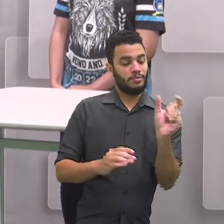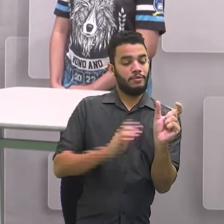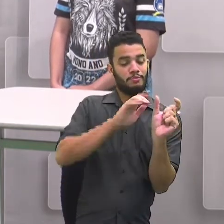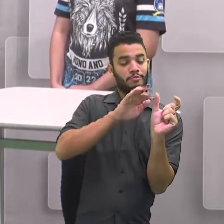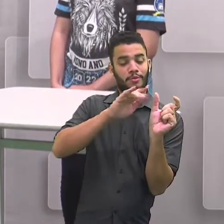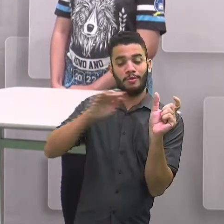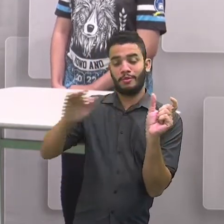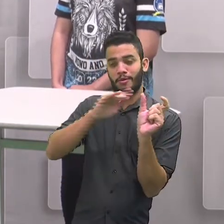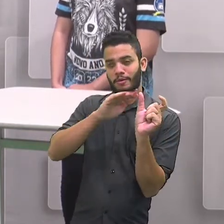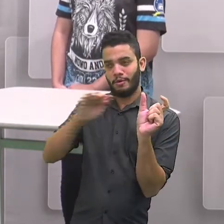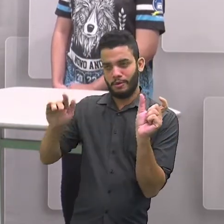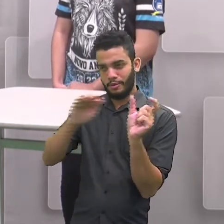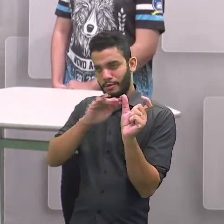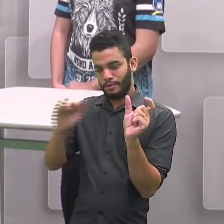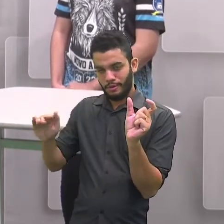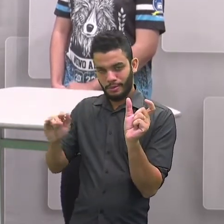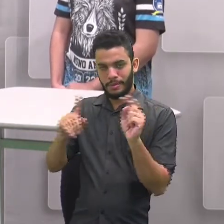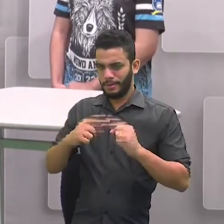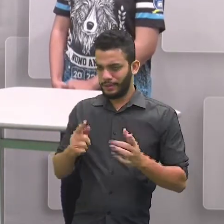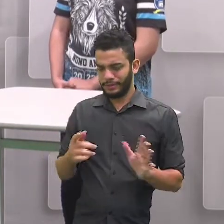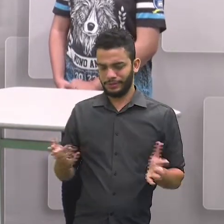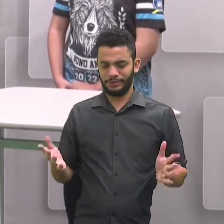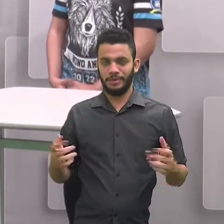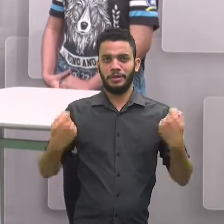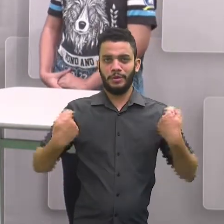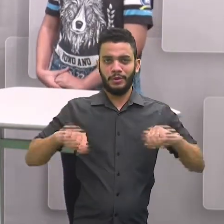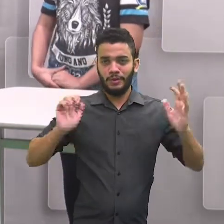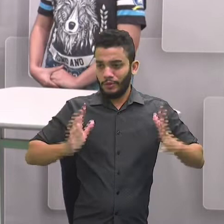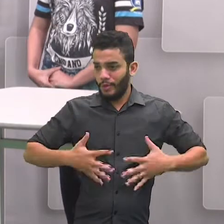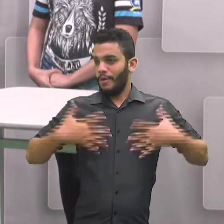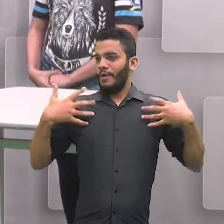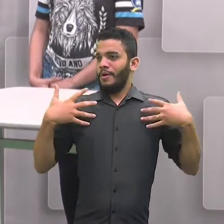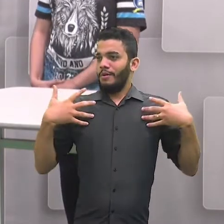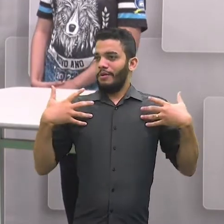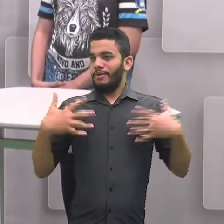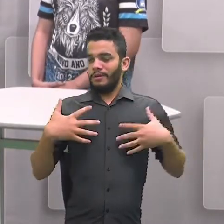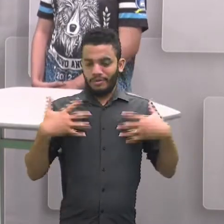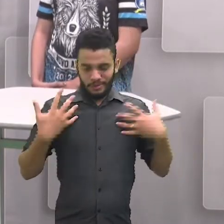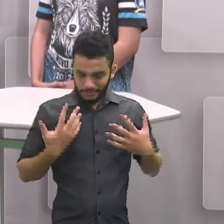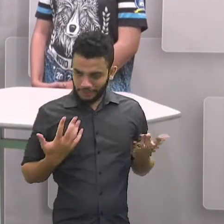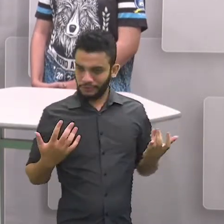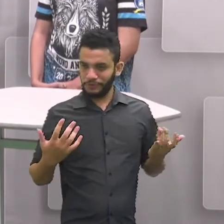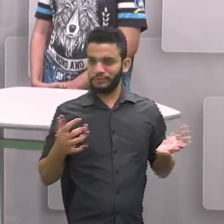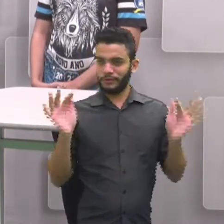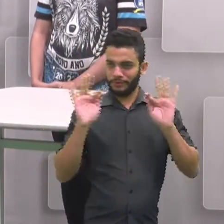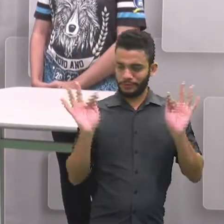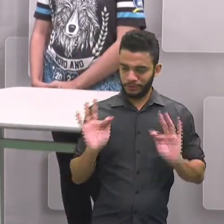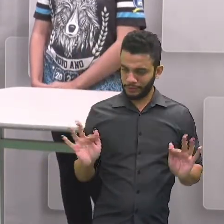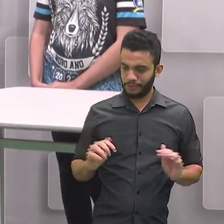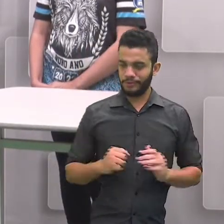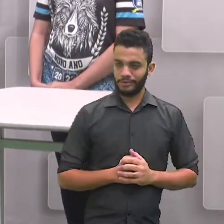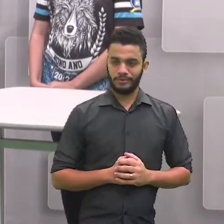Mas, infelizmente, mas é isso aí. Vamos animar. Vamos lá, gente.